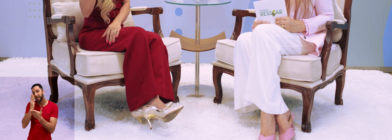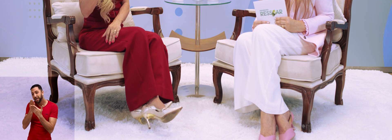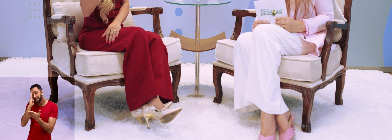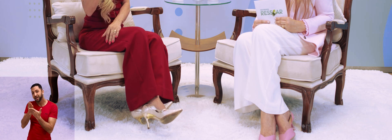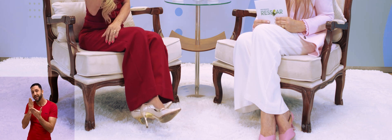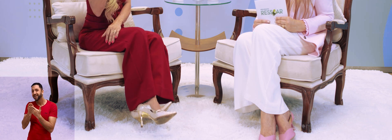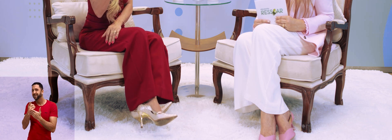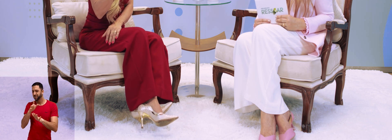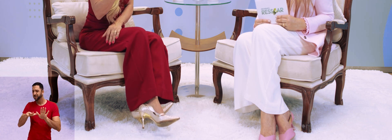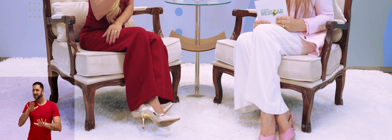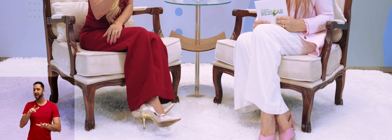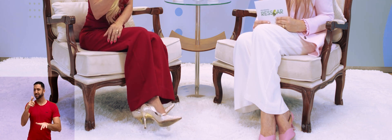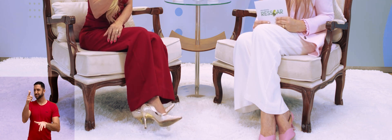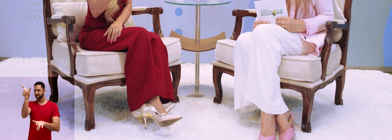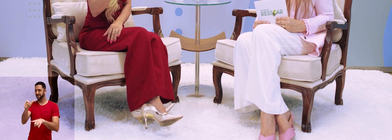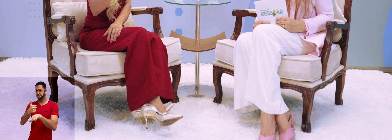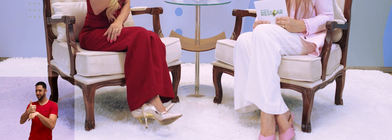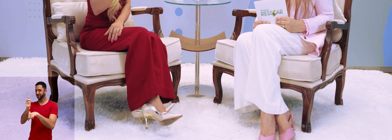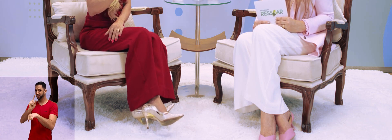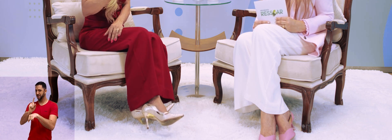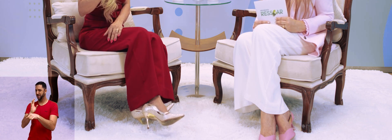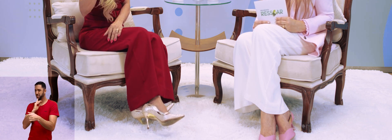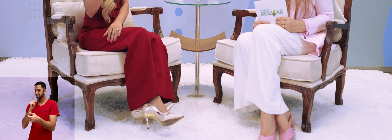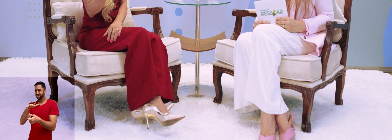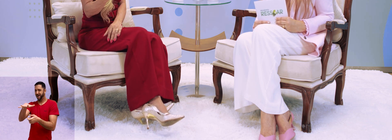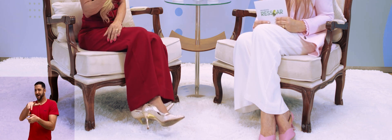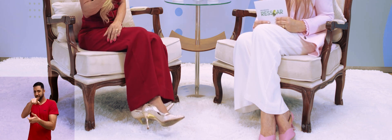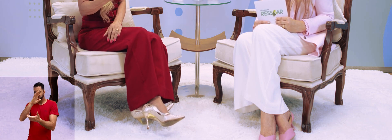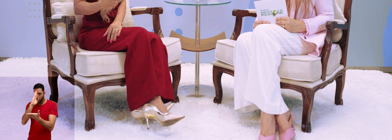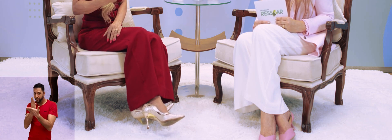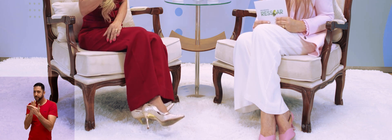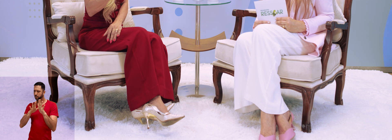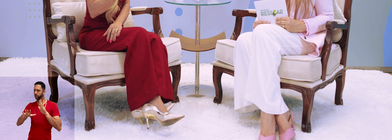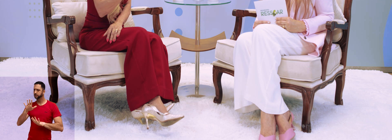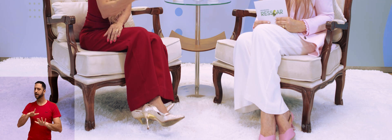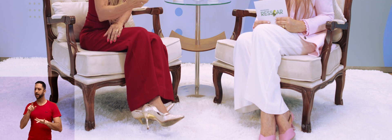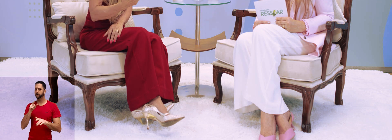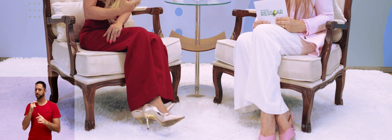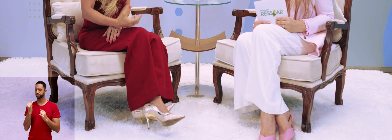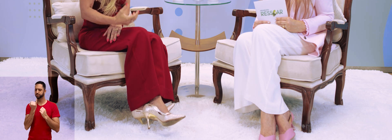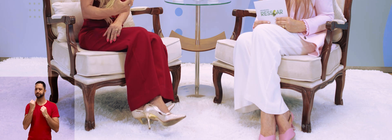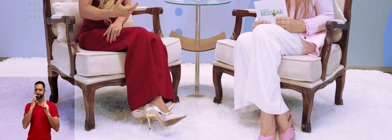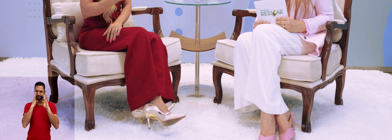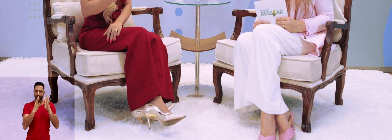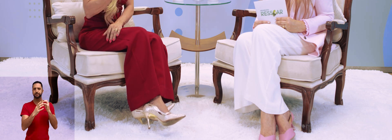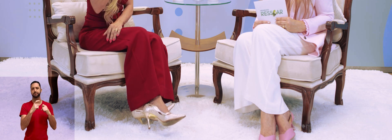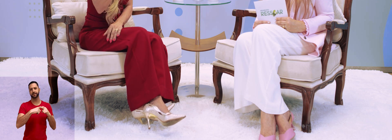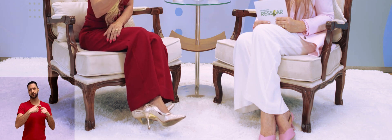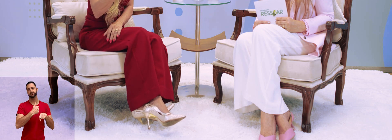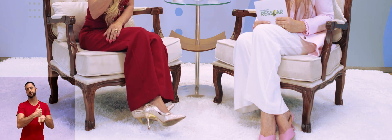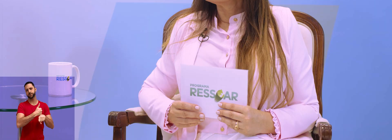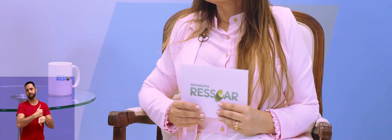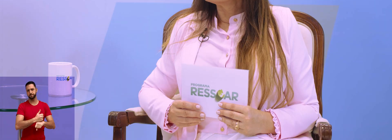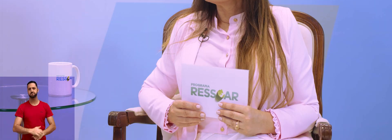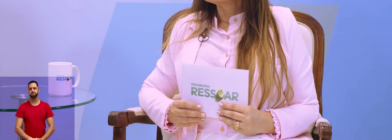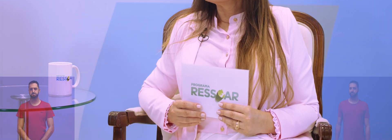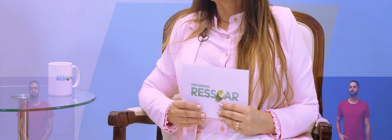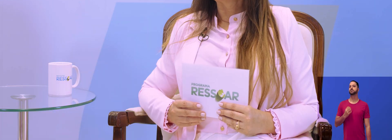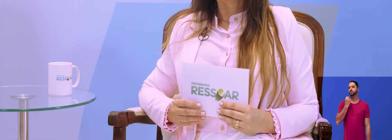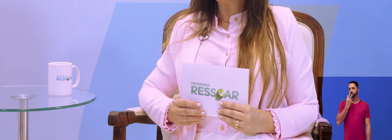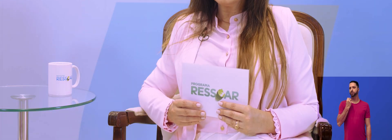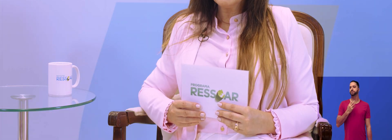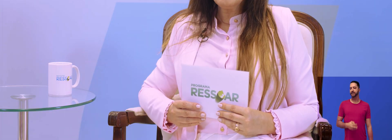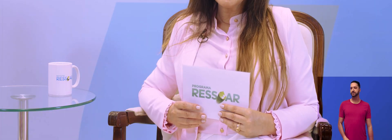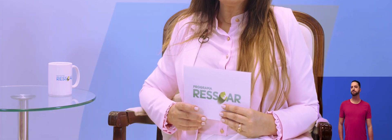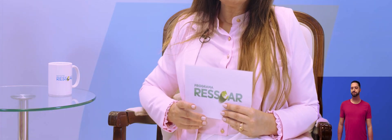ouvindo o que eu chamo de canto da sereia sem a propriedade da especialidade médica que vai te trazer segurança. Isso é